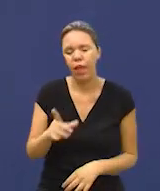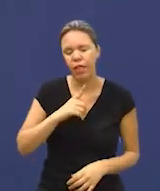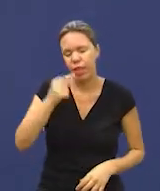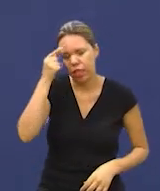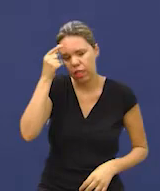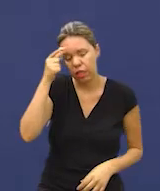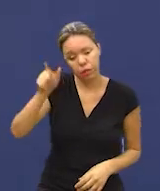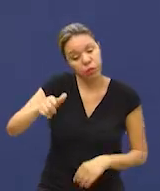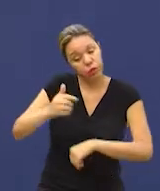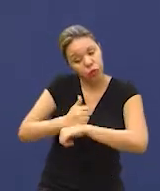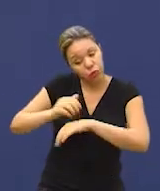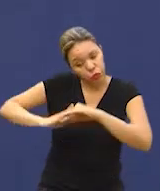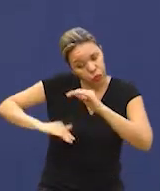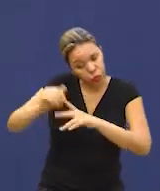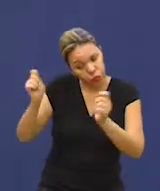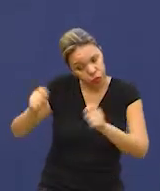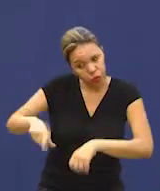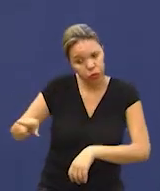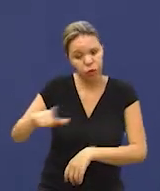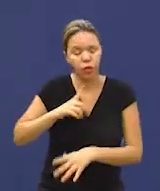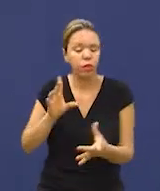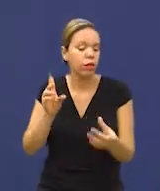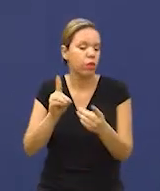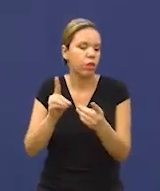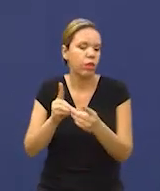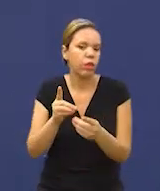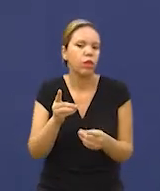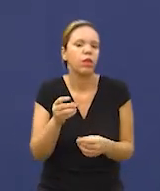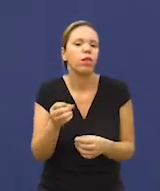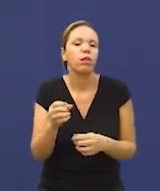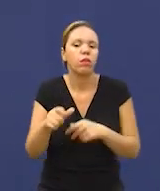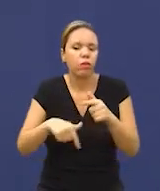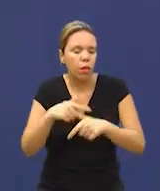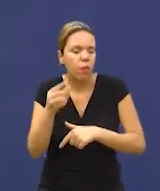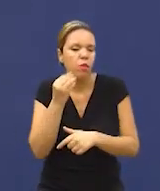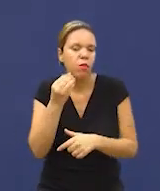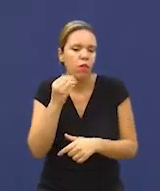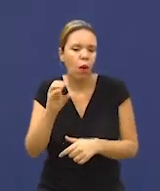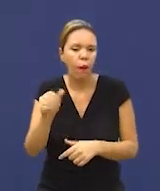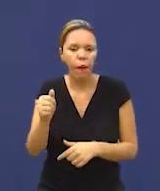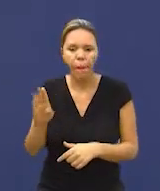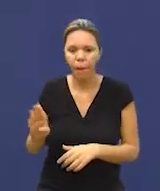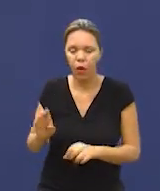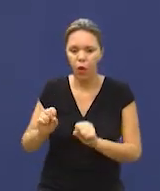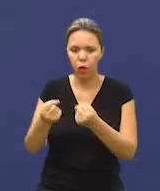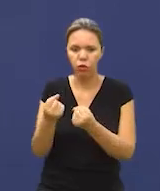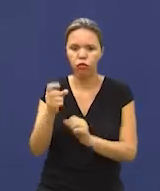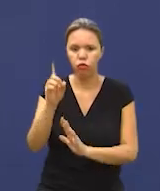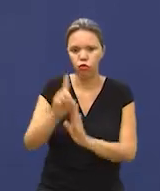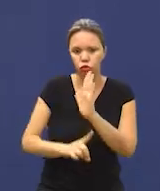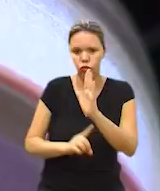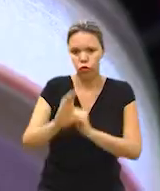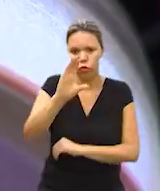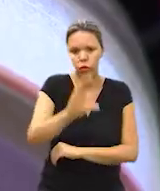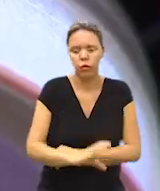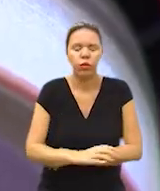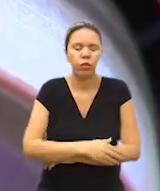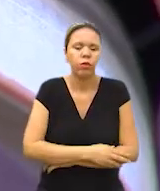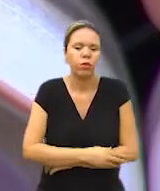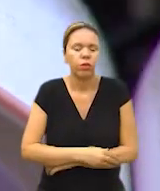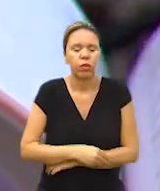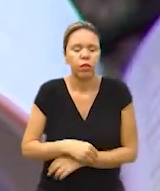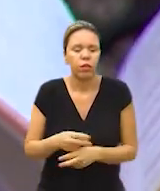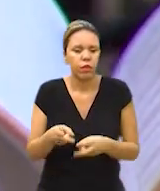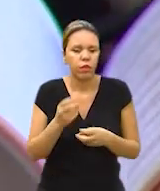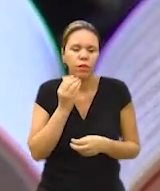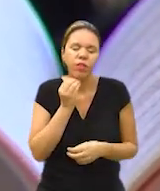que aquele profissional é capacitado para atender a demanda que a OAB, né, protege o direito do cidadão. E se olhar